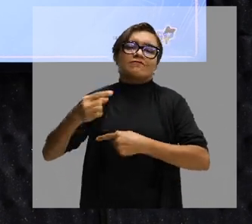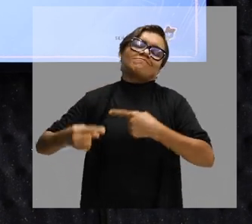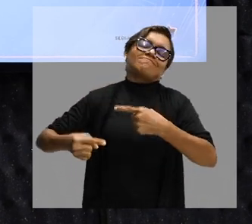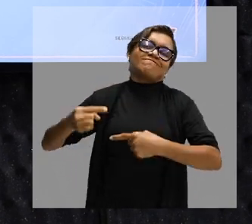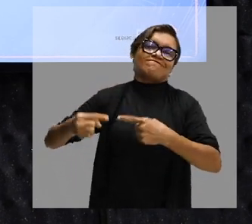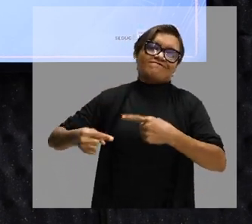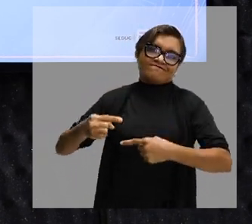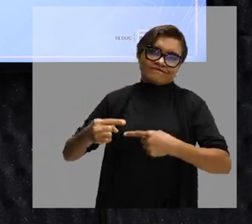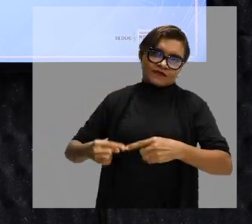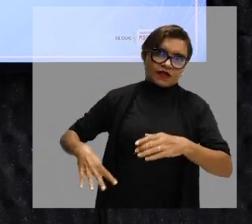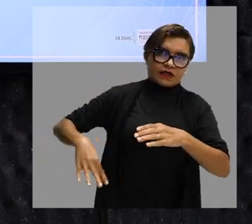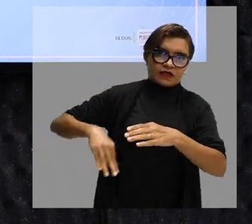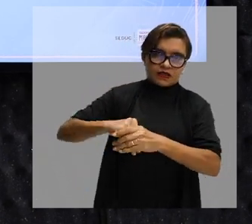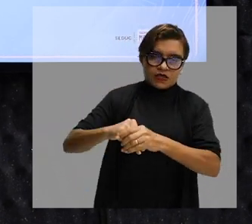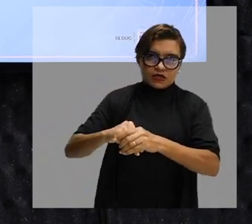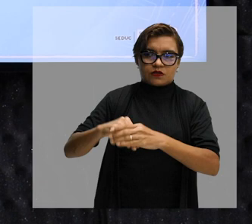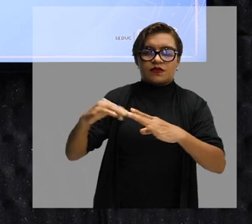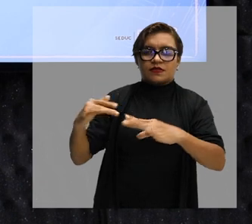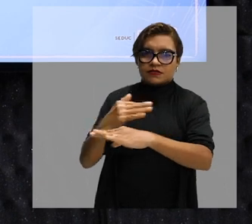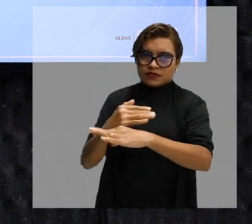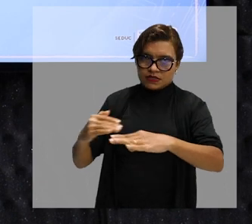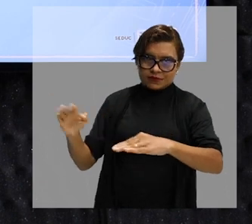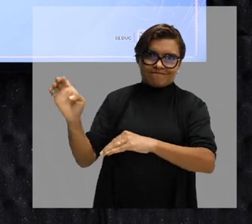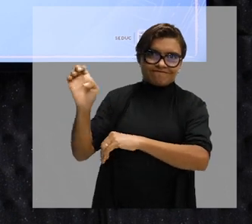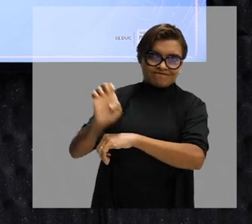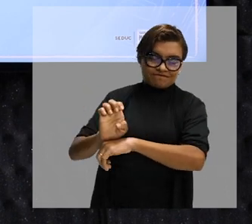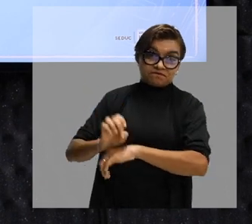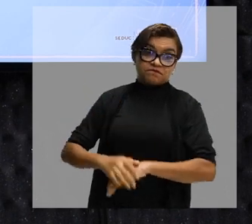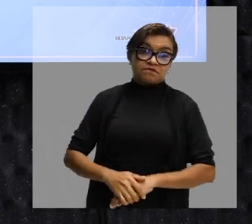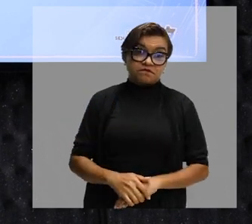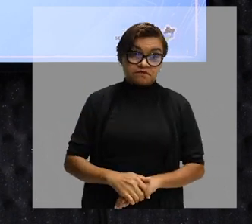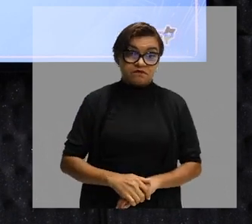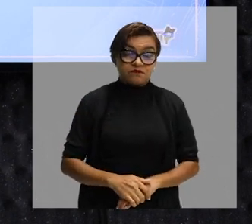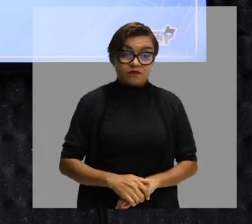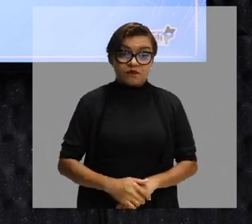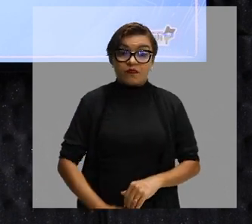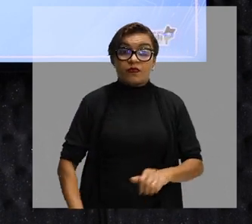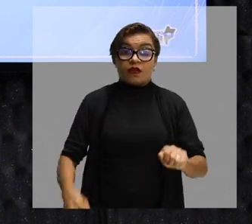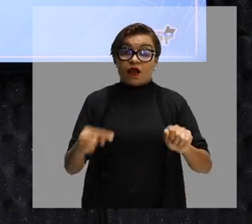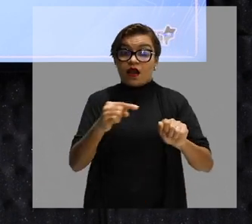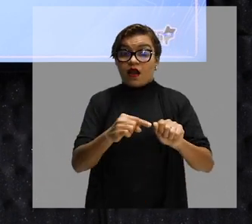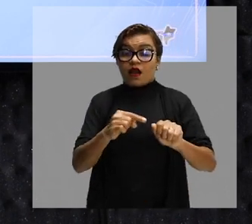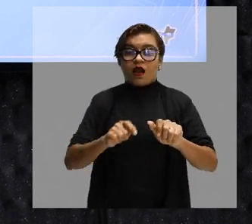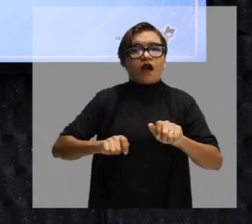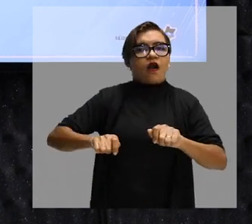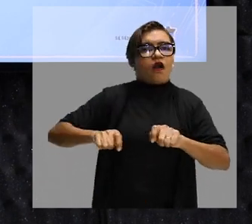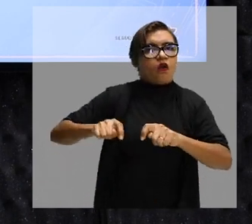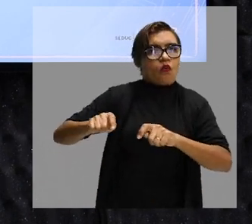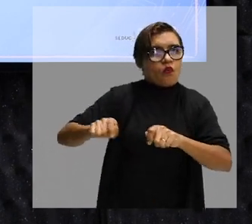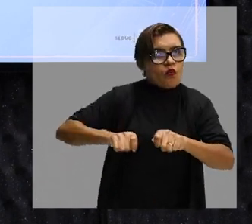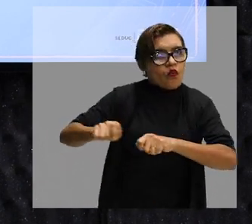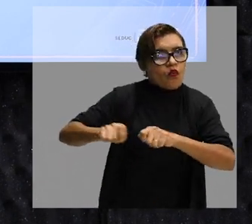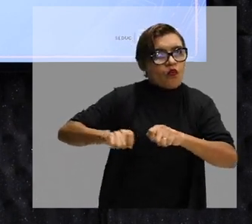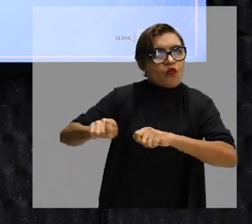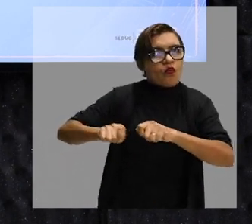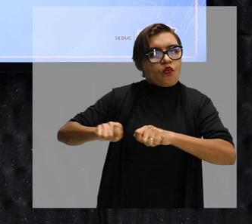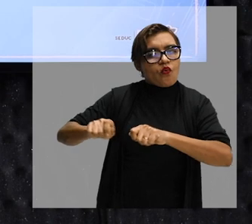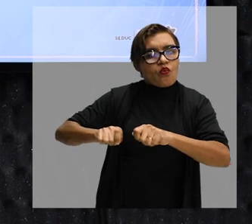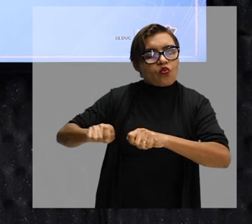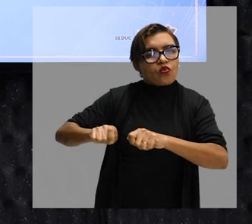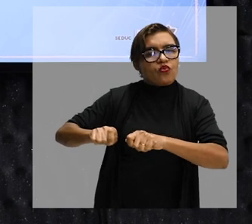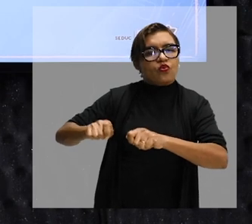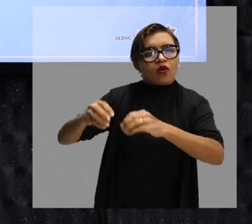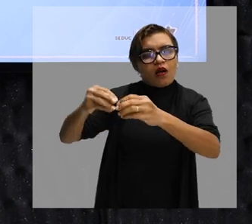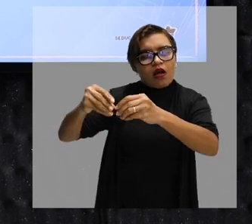política dentro das cidades-estado, certo? Então, letra A, o controle da terra. Nós sabemos que o controle da terra